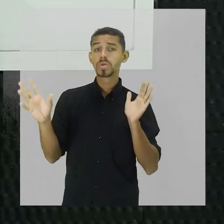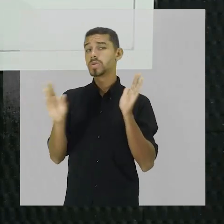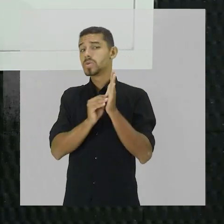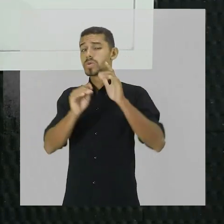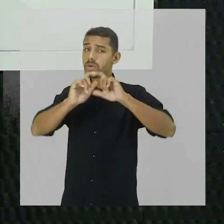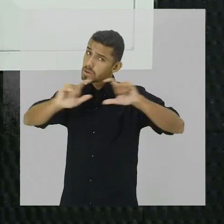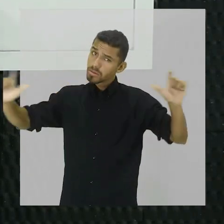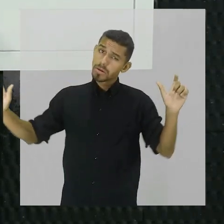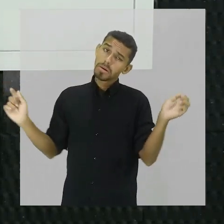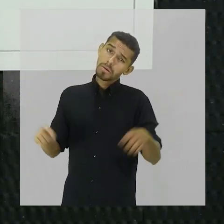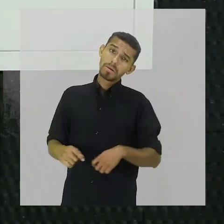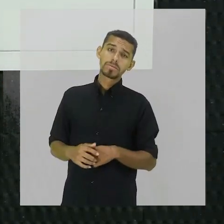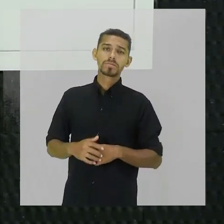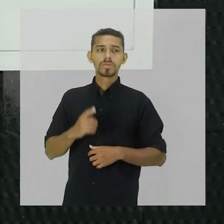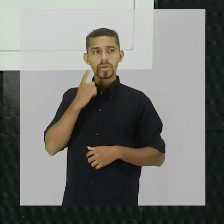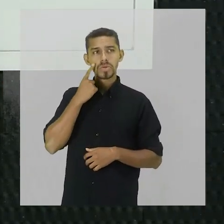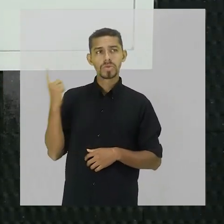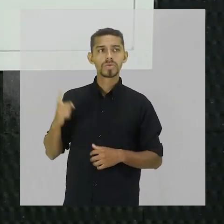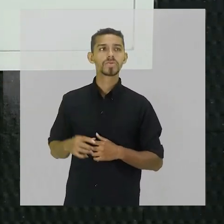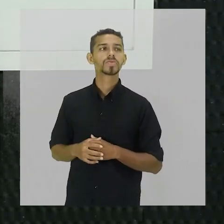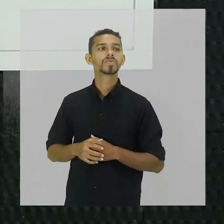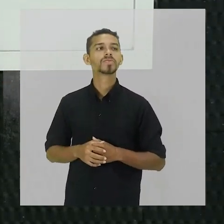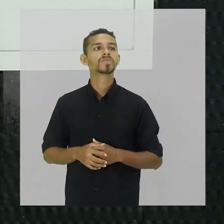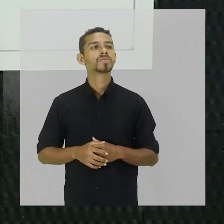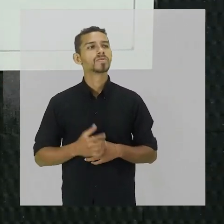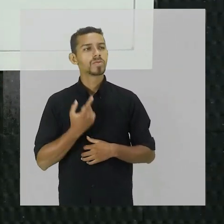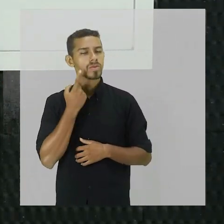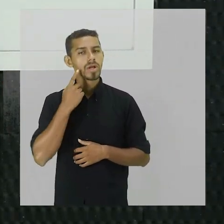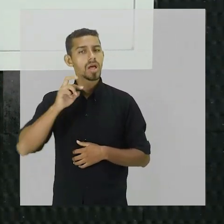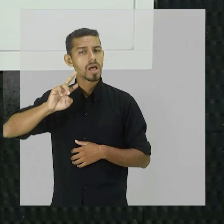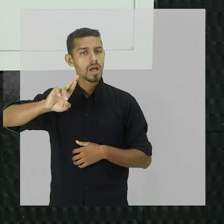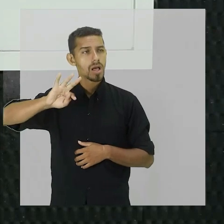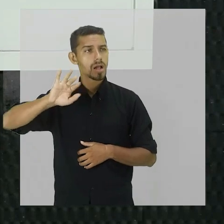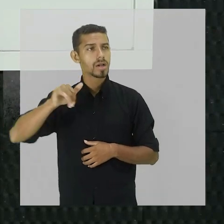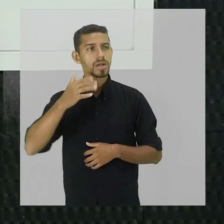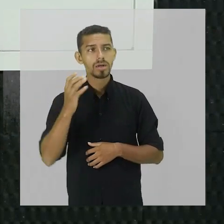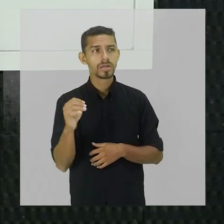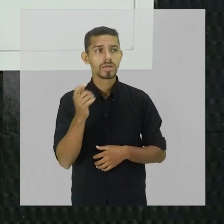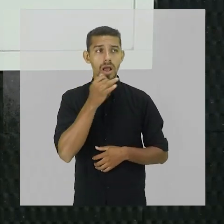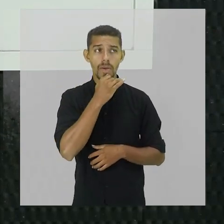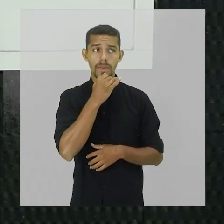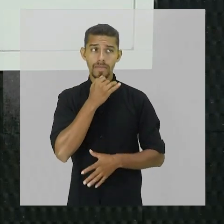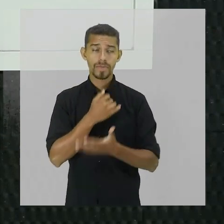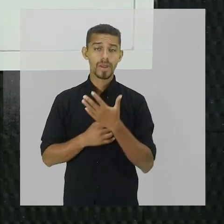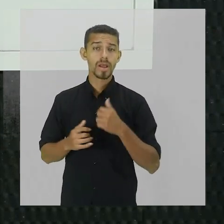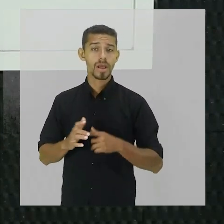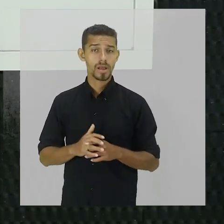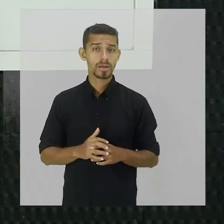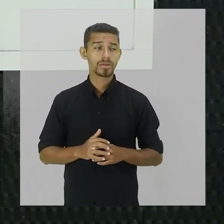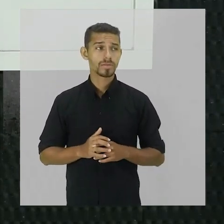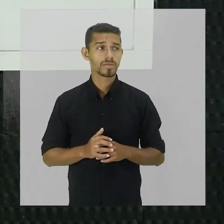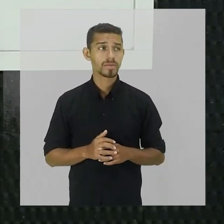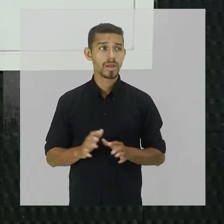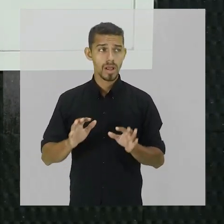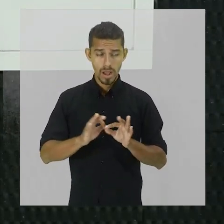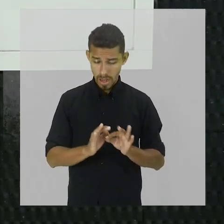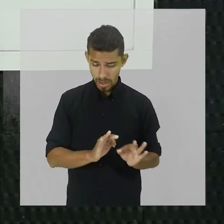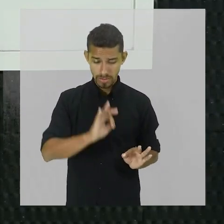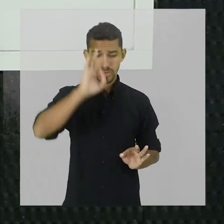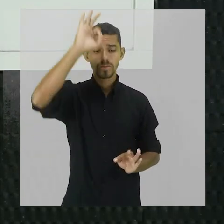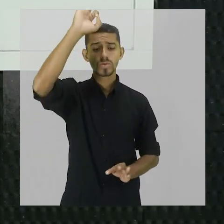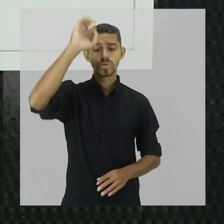apareça novamente. Então, você tem aqui, ó, essa relação entre a altura, que vale 3,